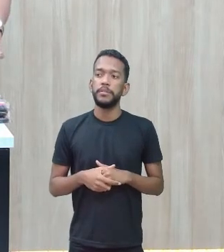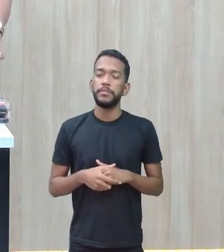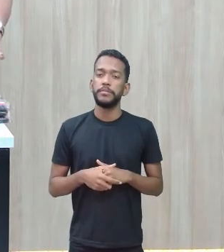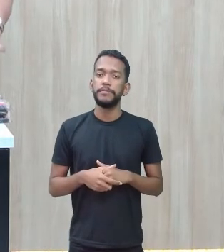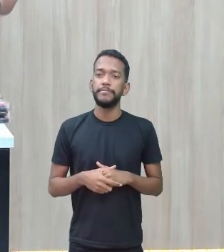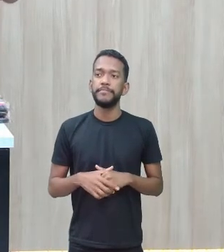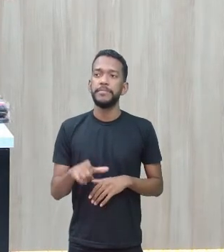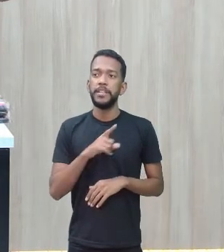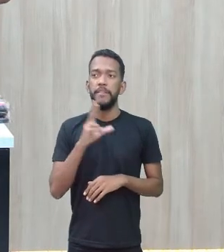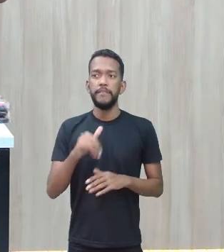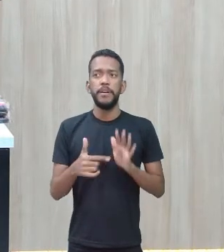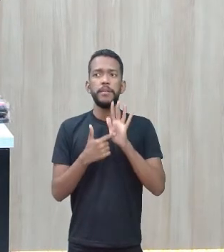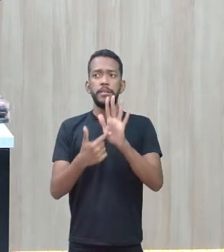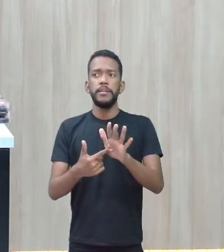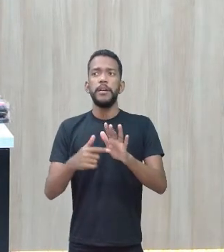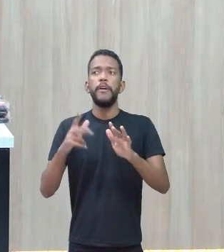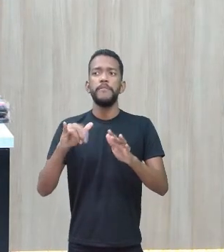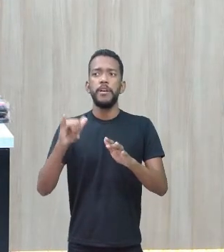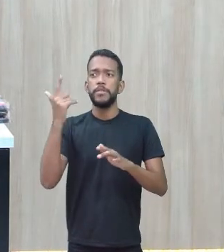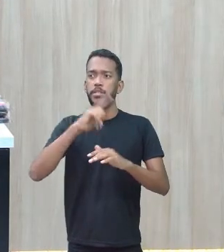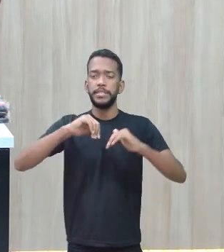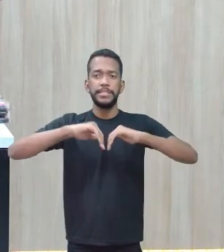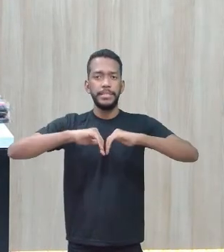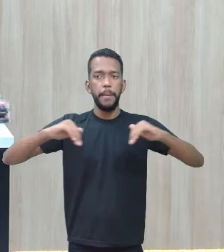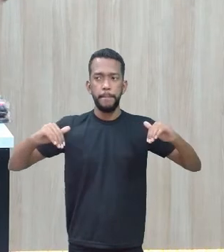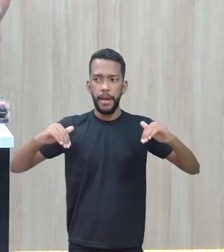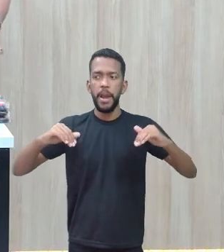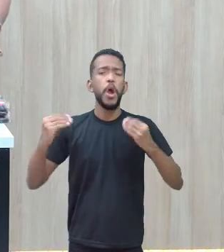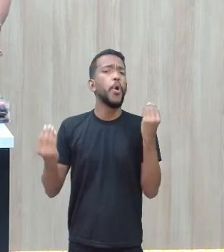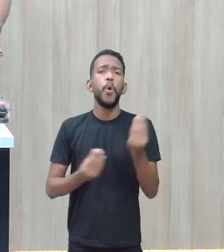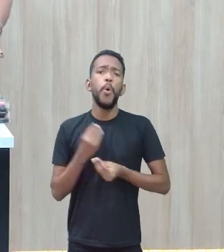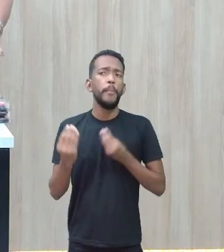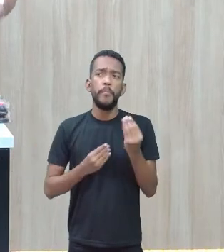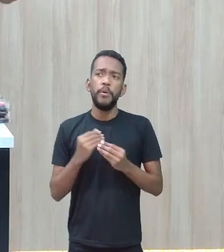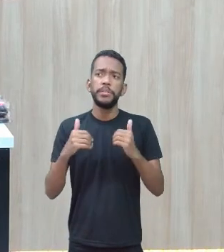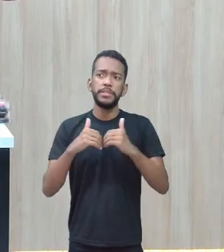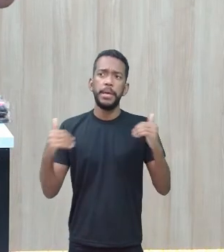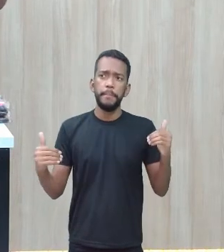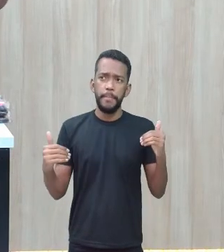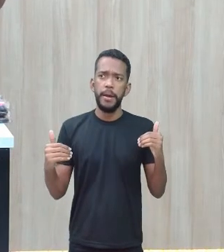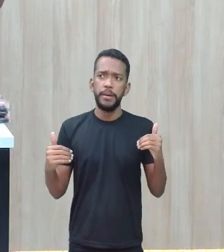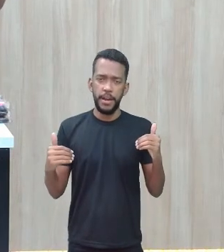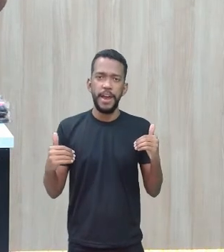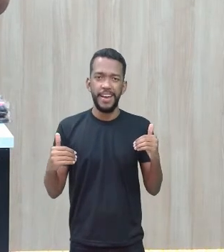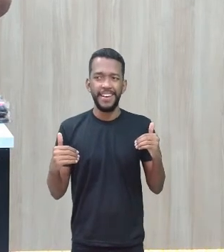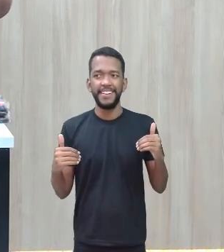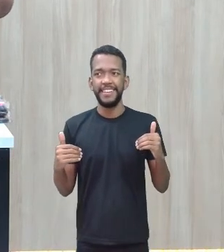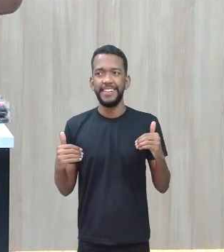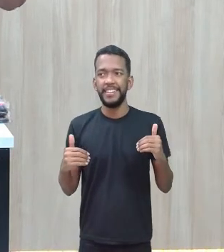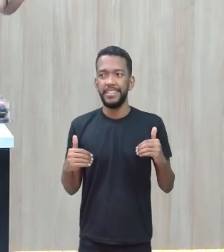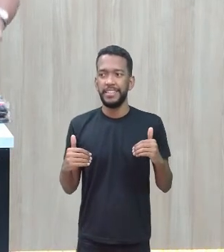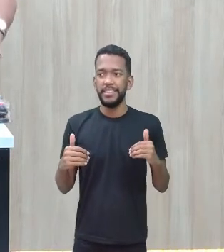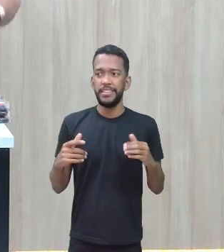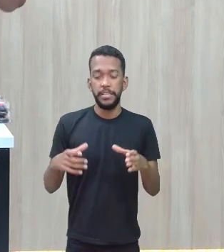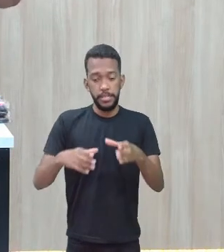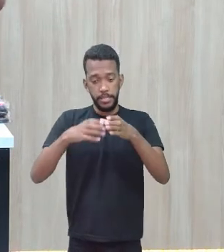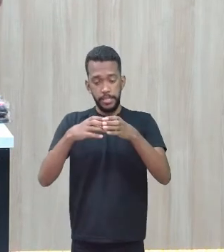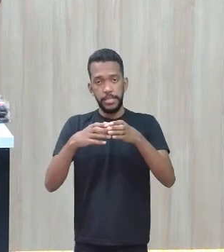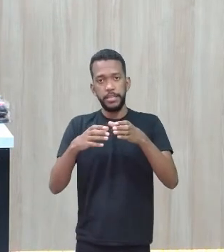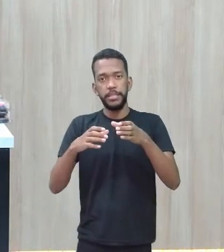trazer isso aqui e a gente vai conseguir separar. Como é que eu vou separar esses